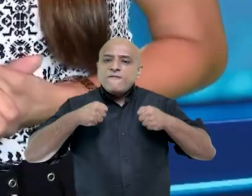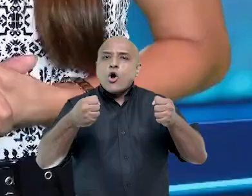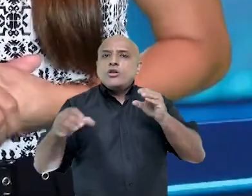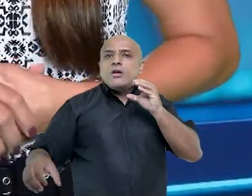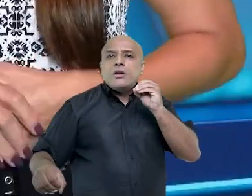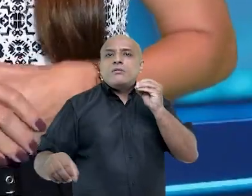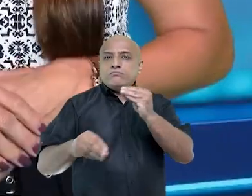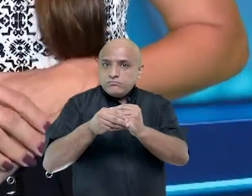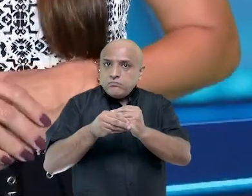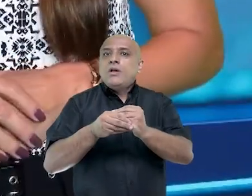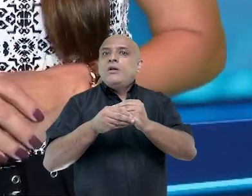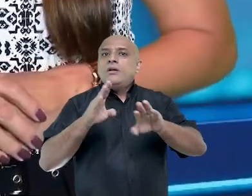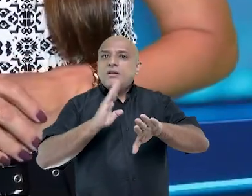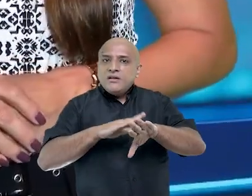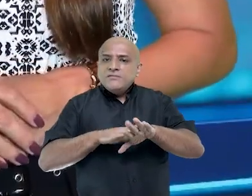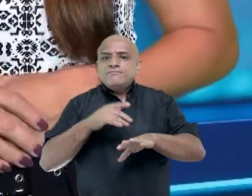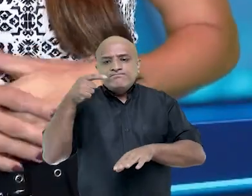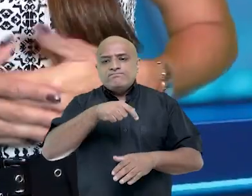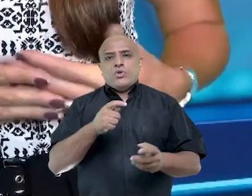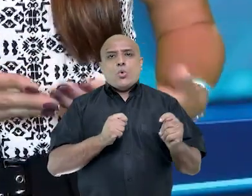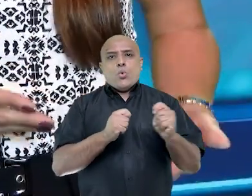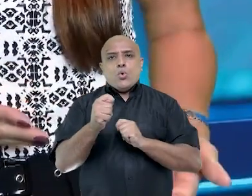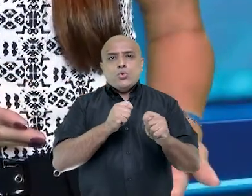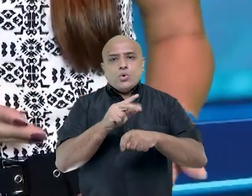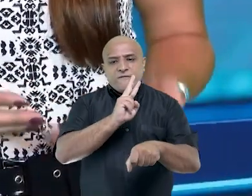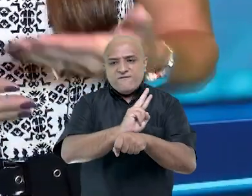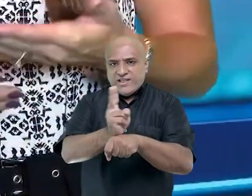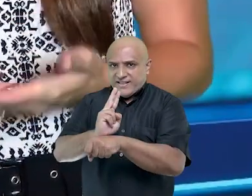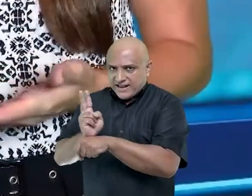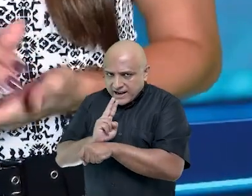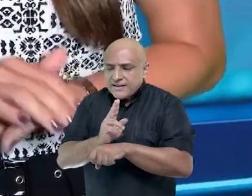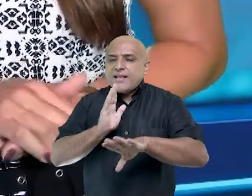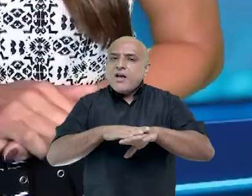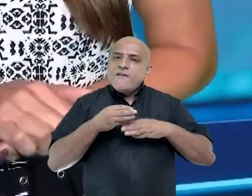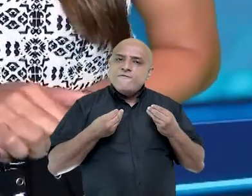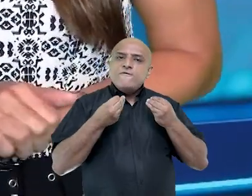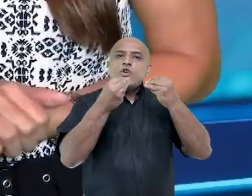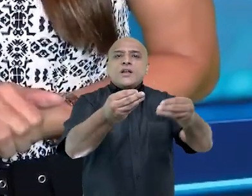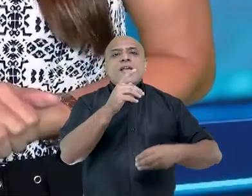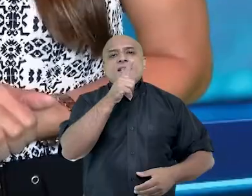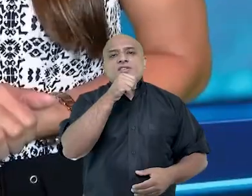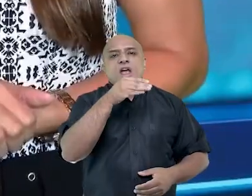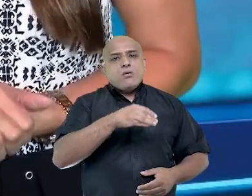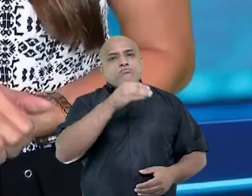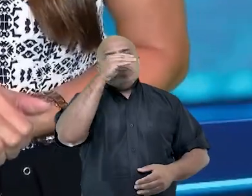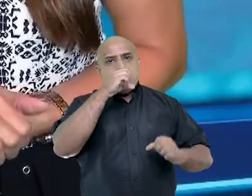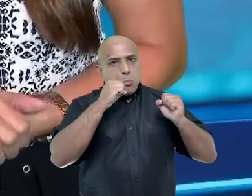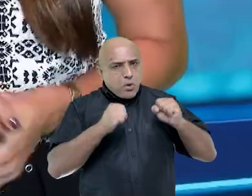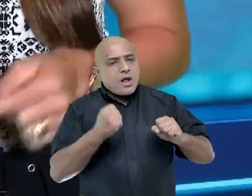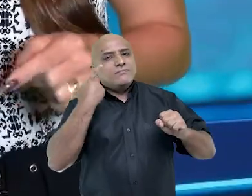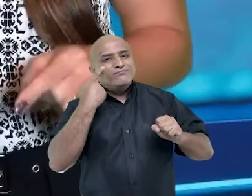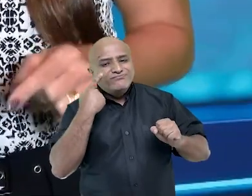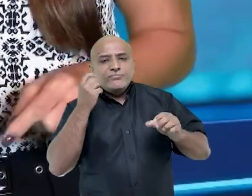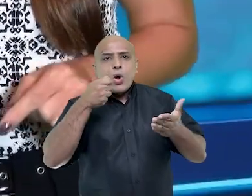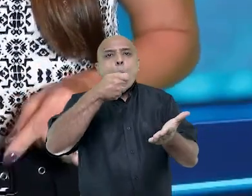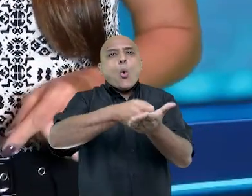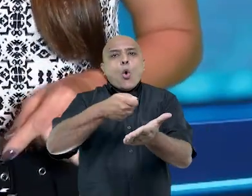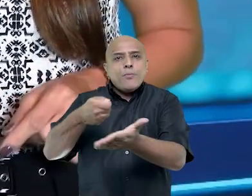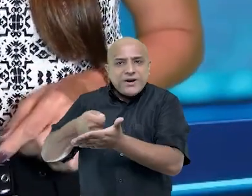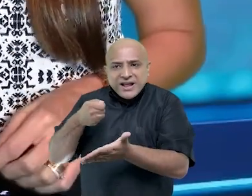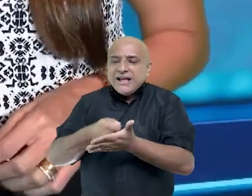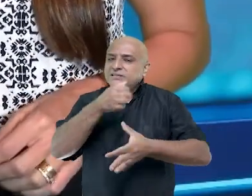conclusão de que o dever estatal de controle, fiscalização e fornecimento de água potável configura